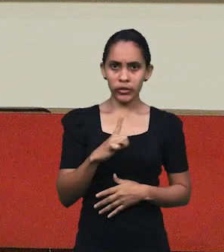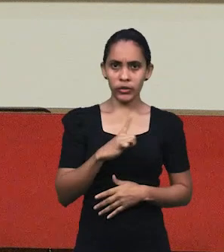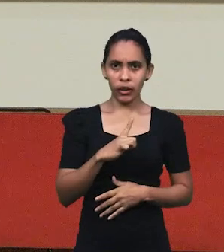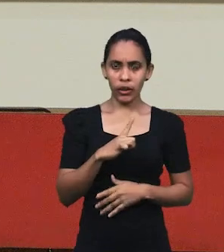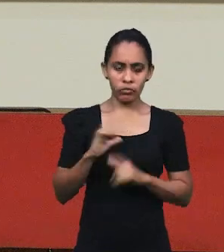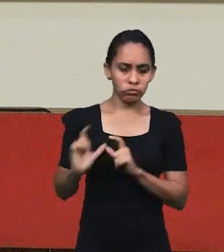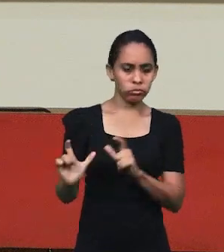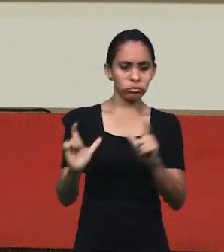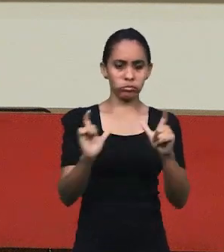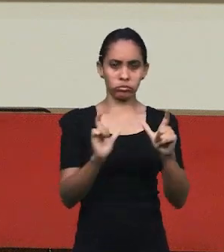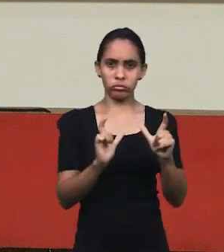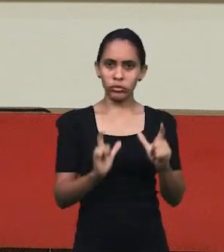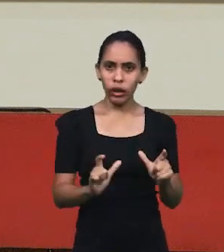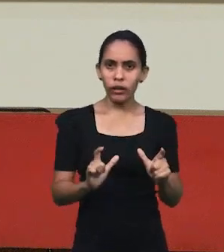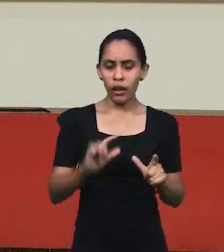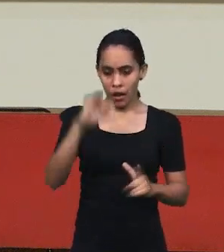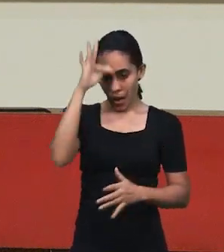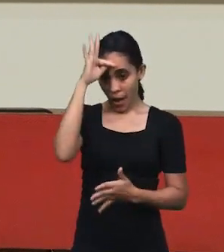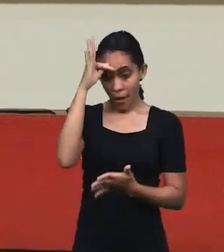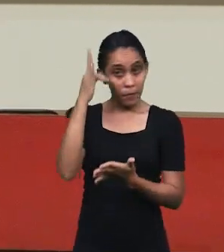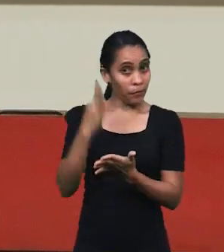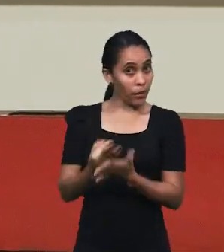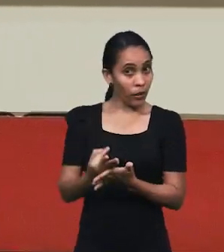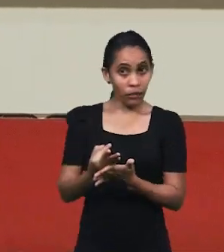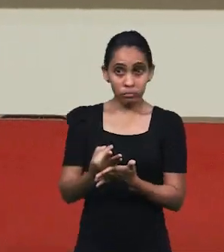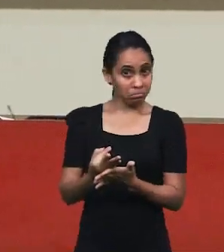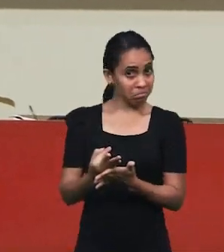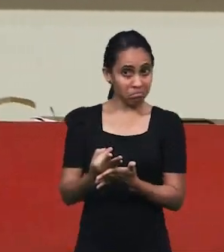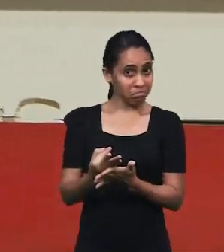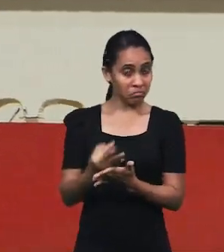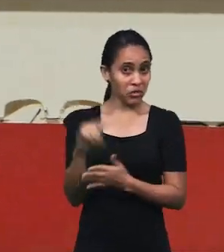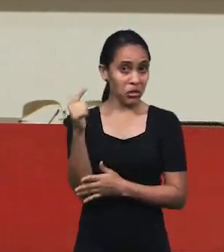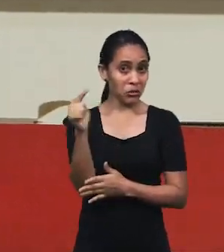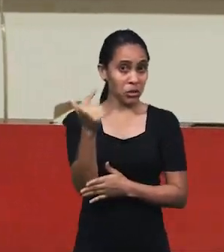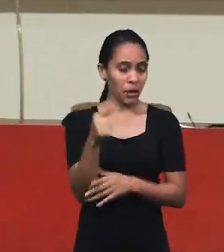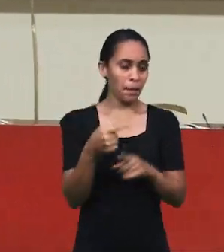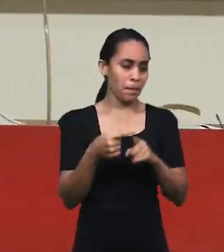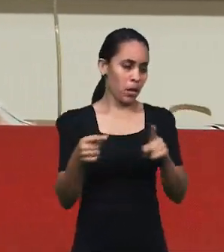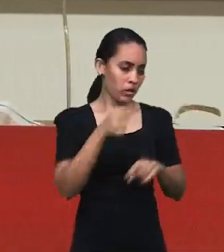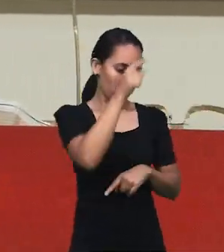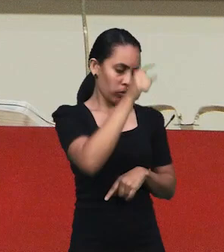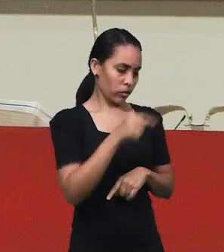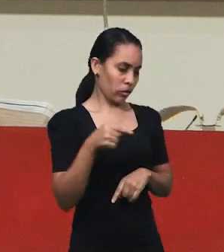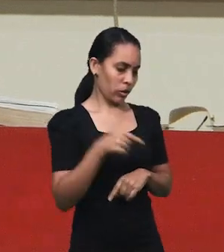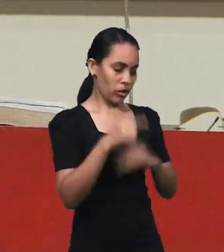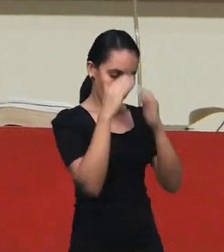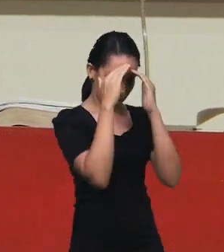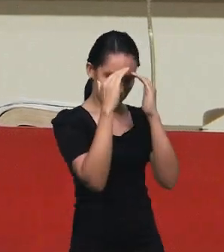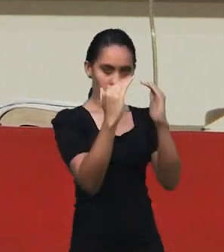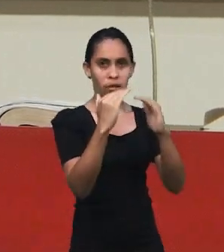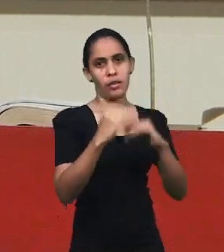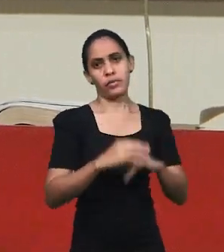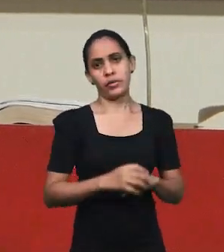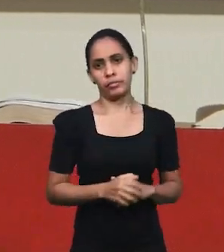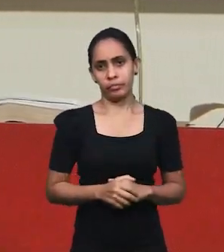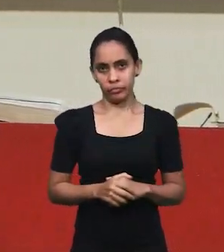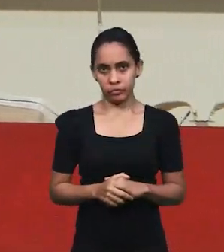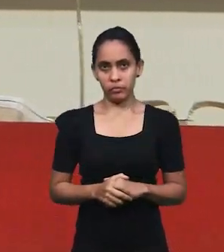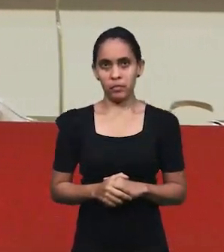Em muitas províncias romanas, a fé não foi assim, mas ele tinha esse